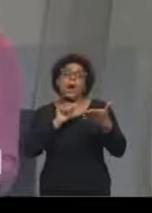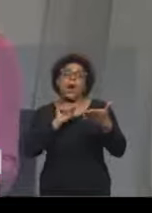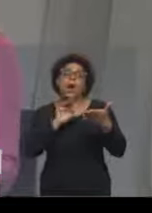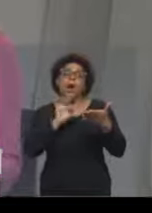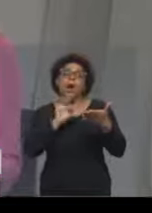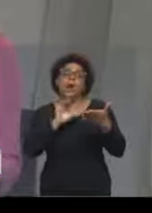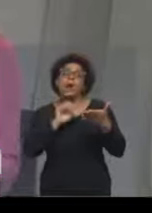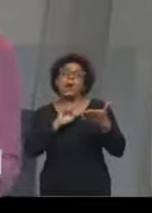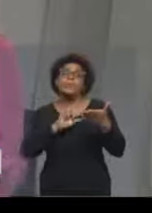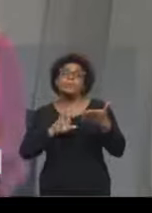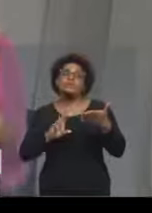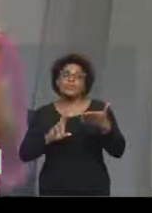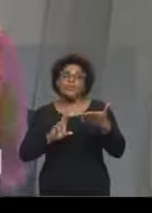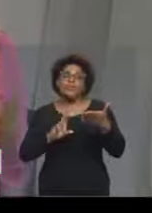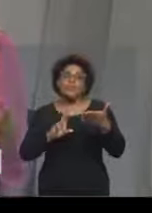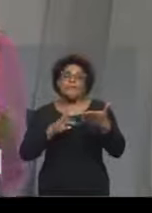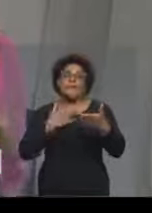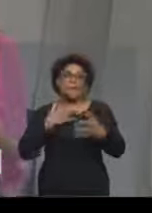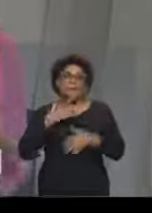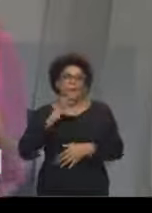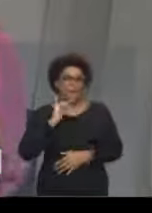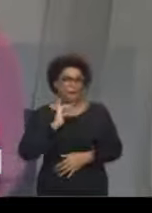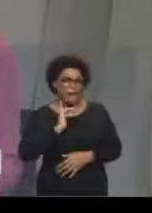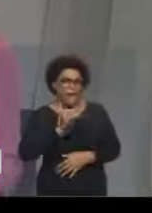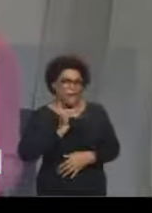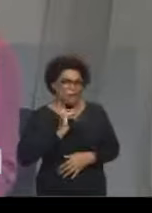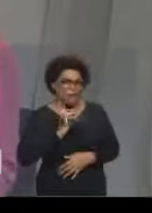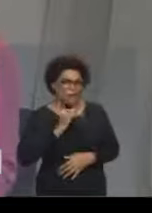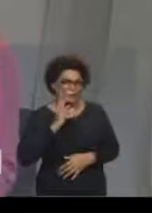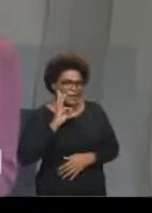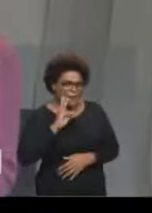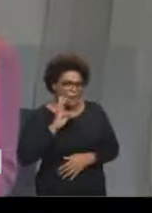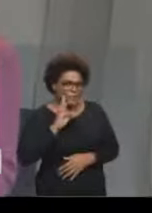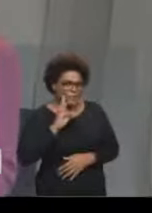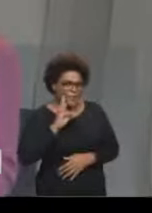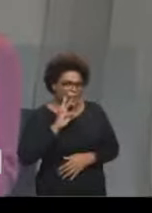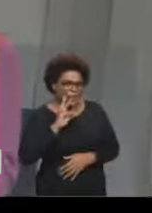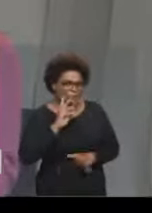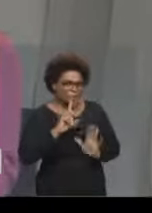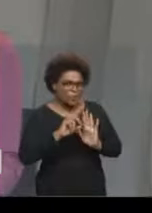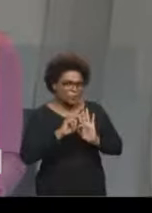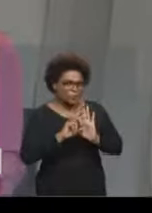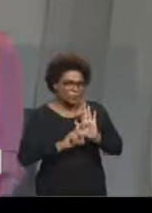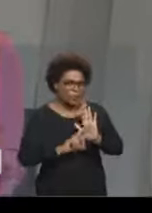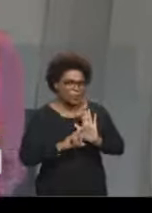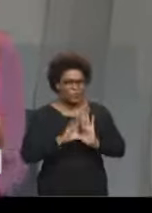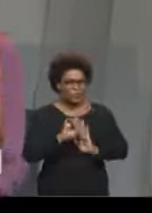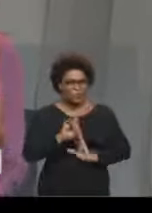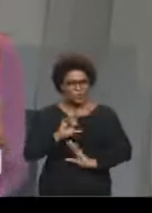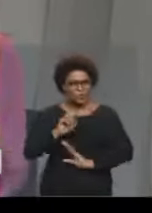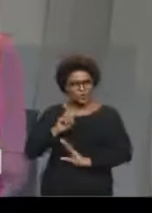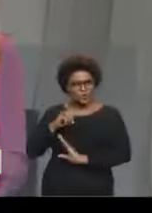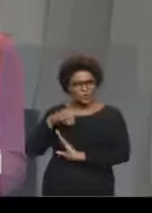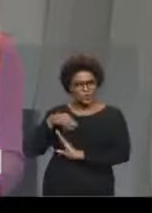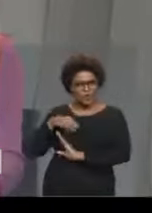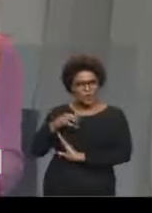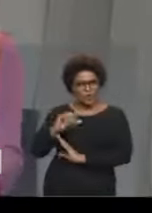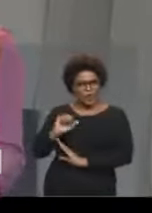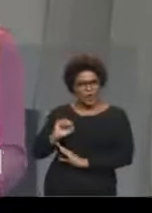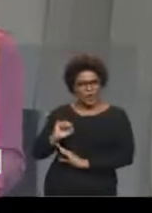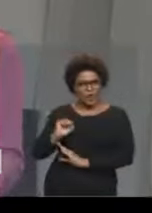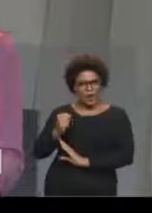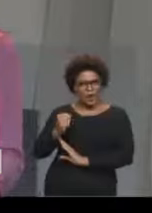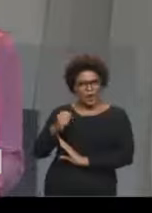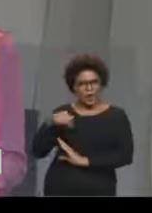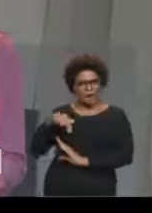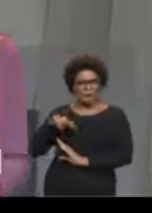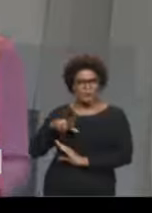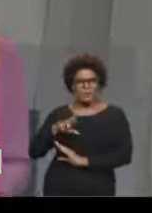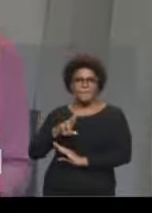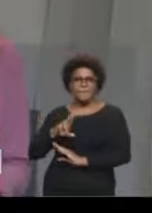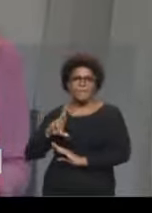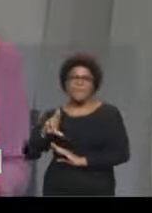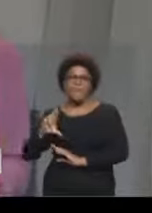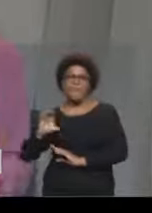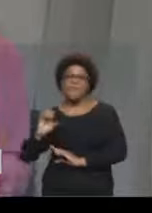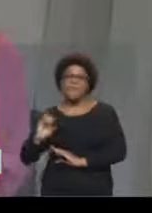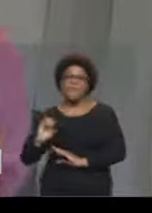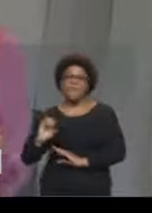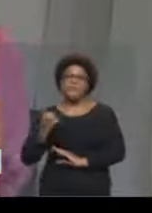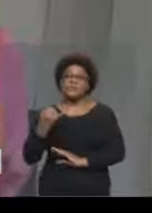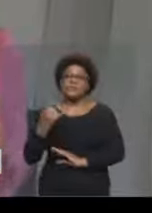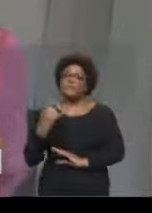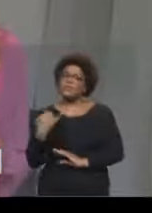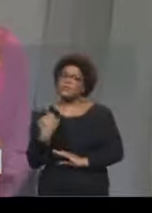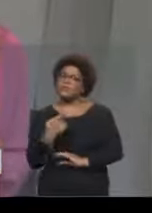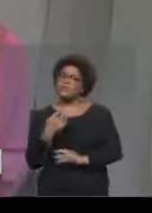super interessante do Dom Casmurro, por exemplo, que se fosse fazer uma resenha crítica do livro Dom